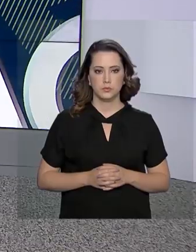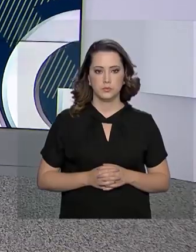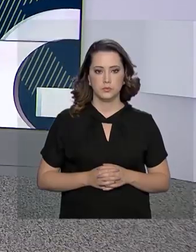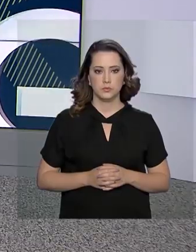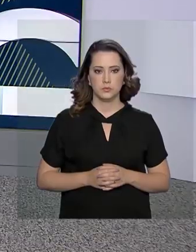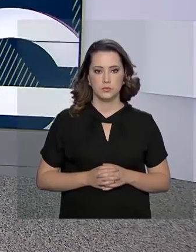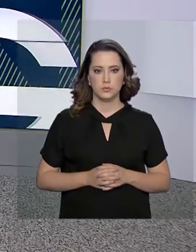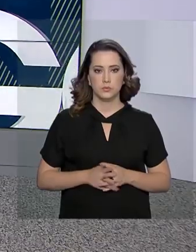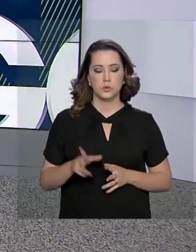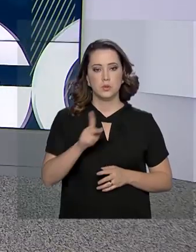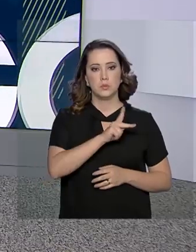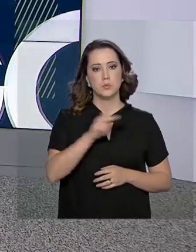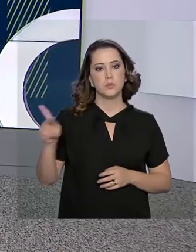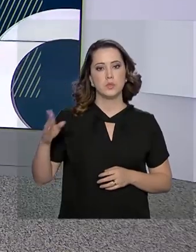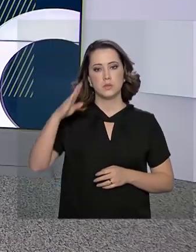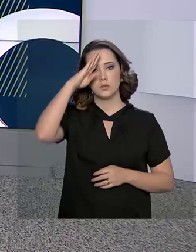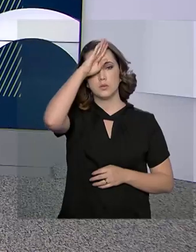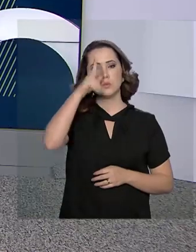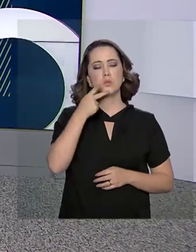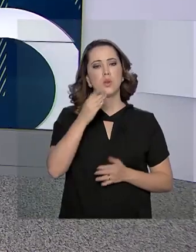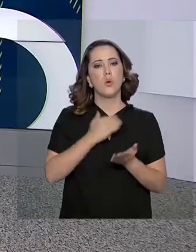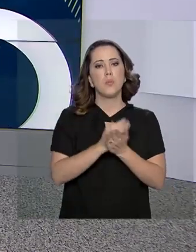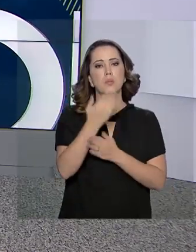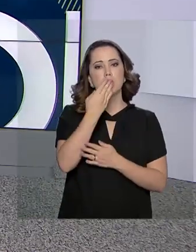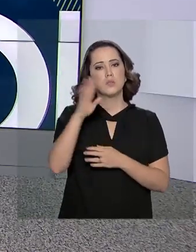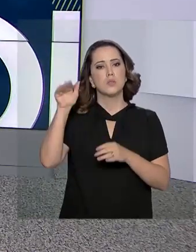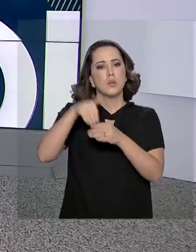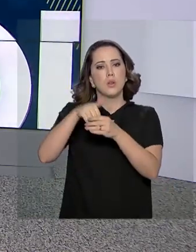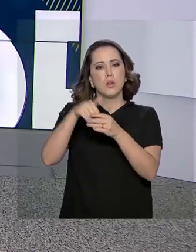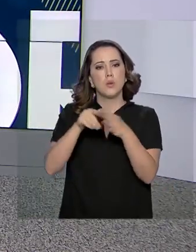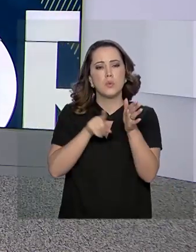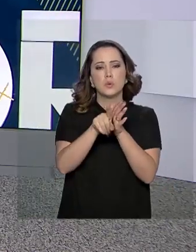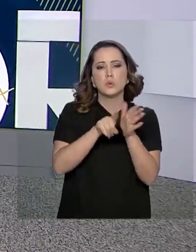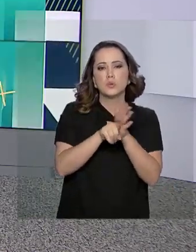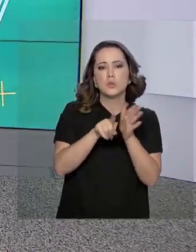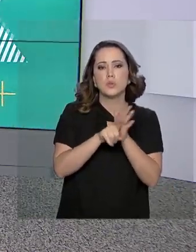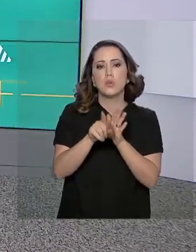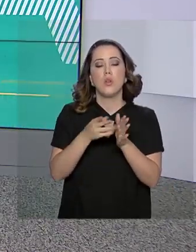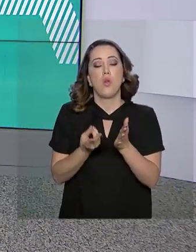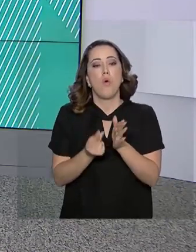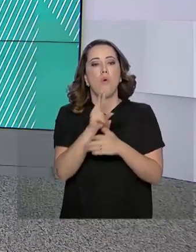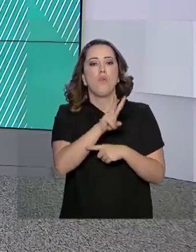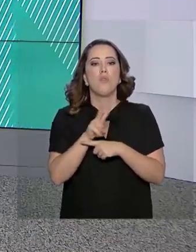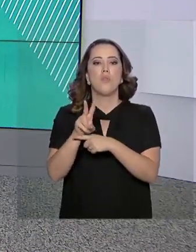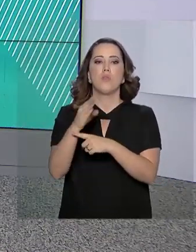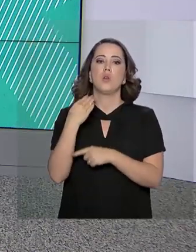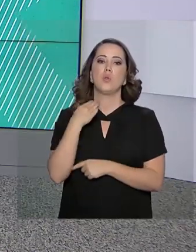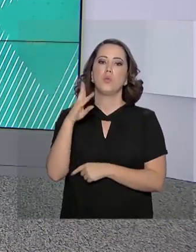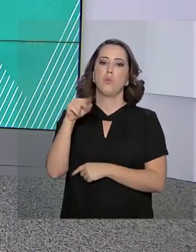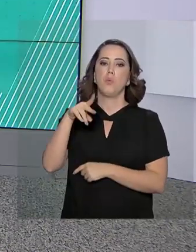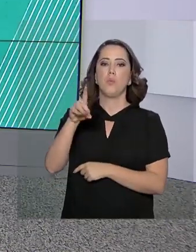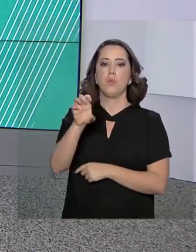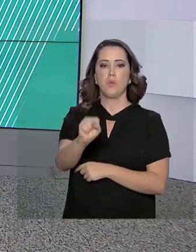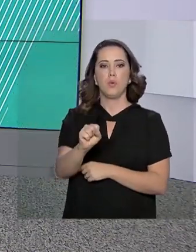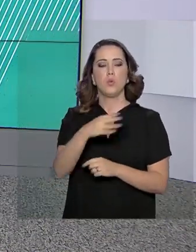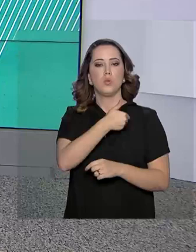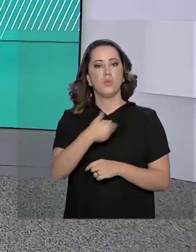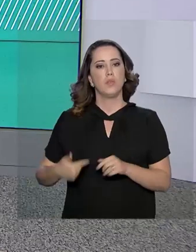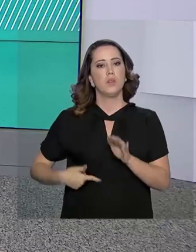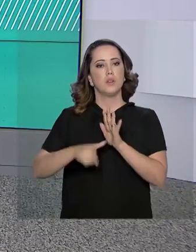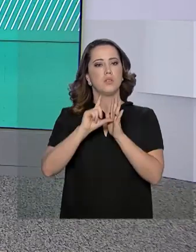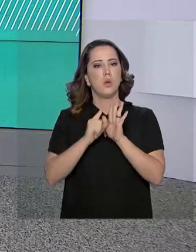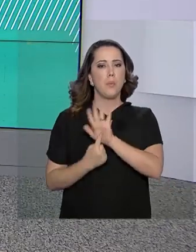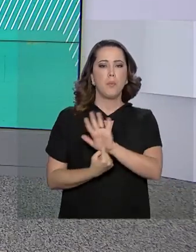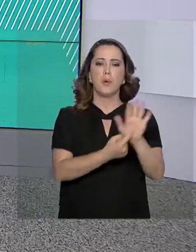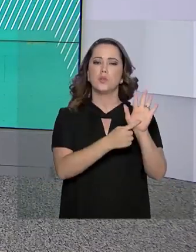O presidente Bolsonaro, que desde a campanha prometia investigar os empréstimos realizados pelo BNDES durante governos anteriores,